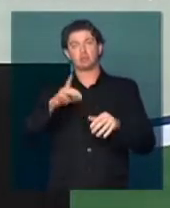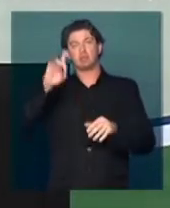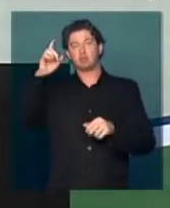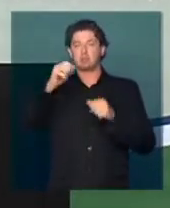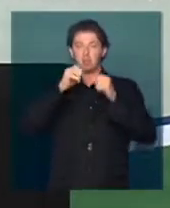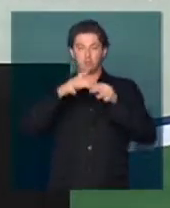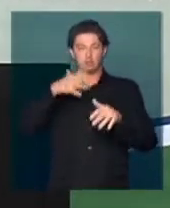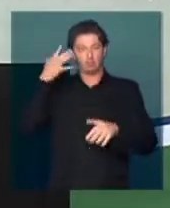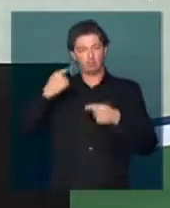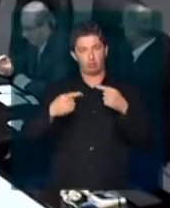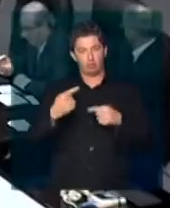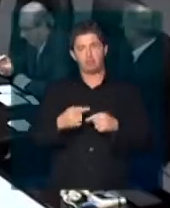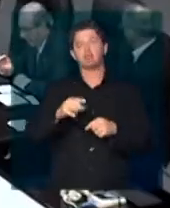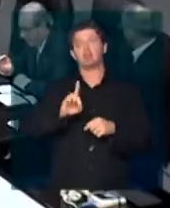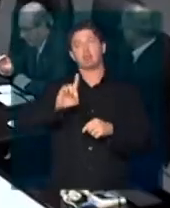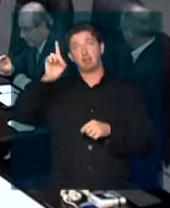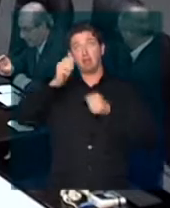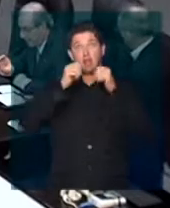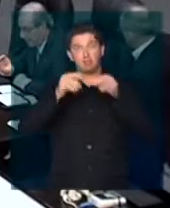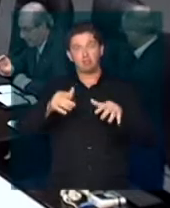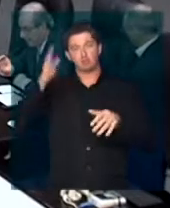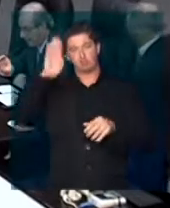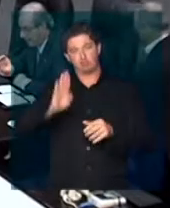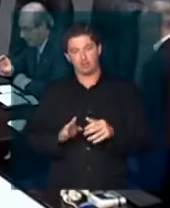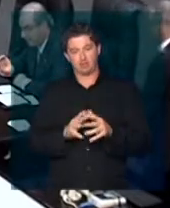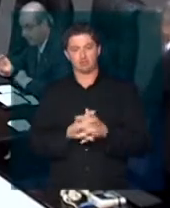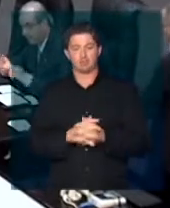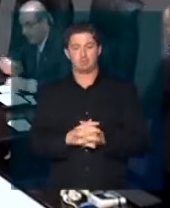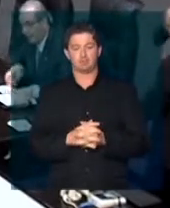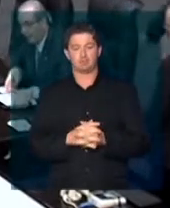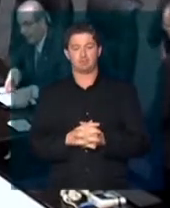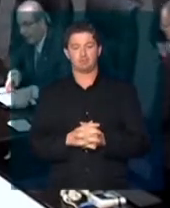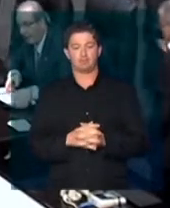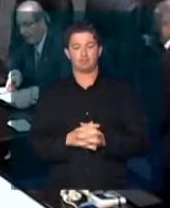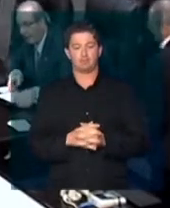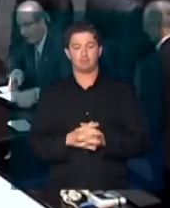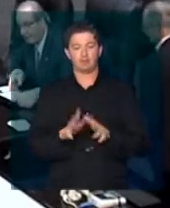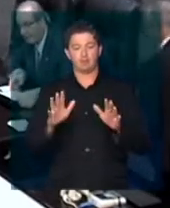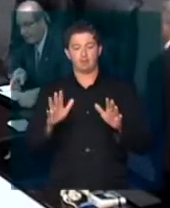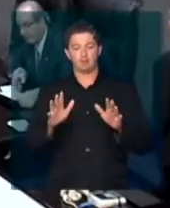Deus abençoe o Brasil. Obrigado, deputado Nilson Leitão.